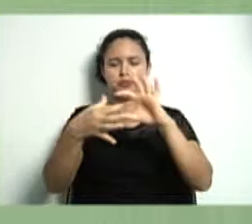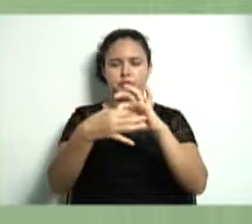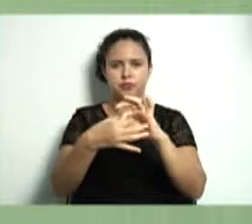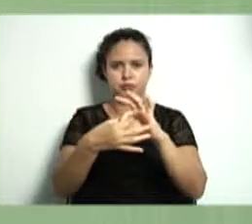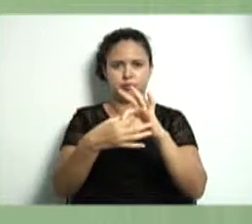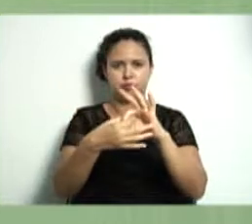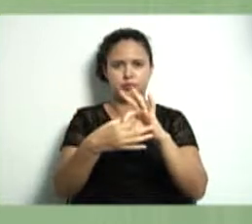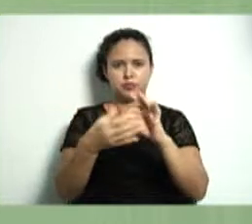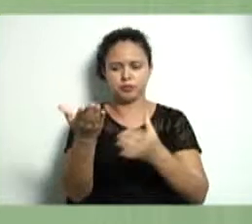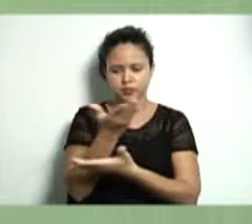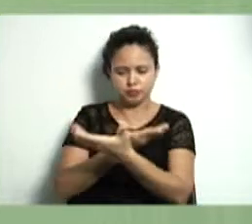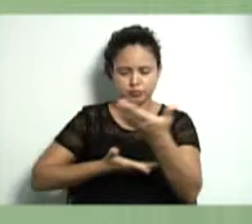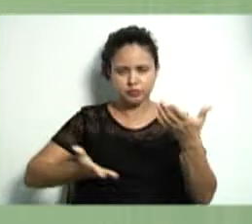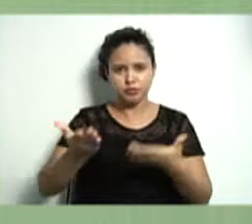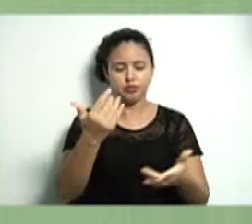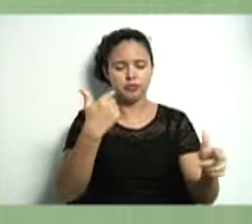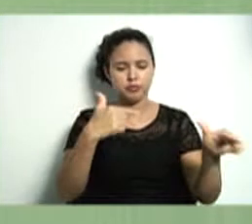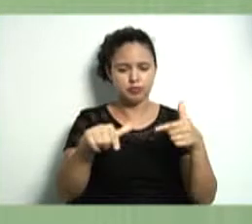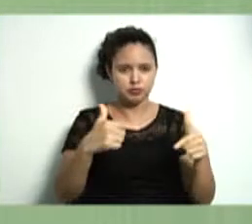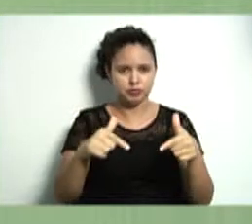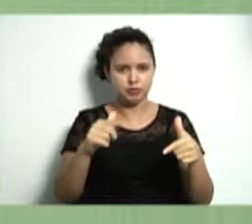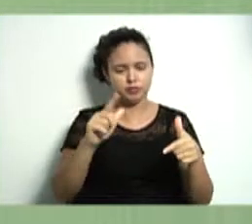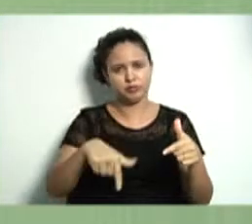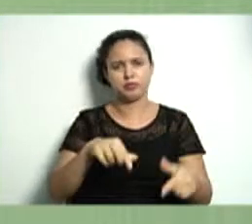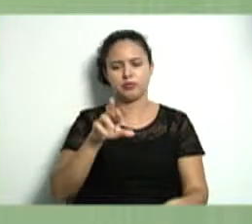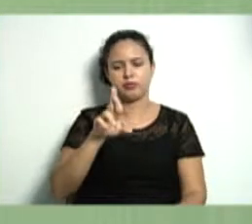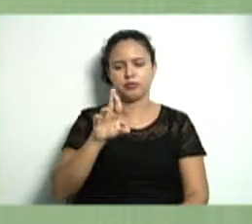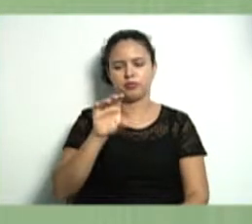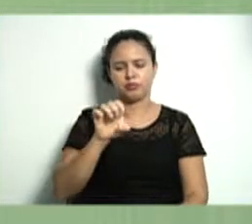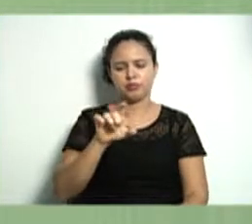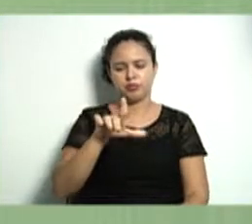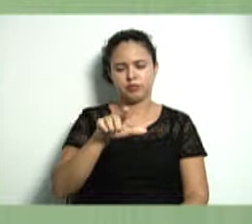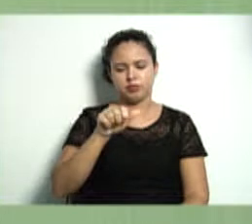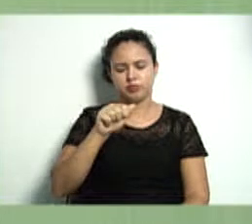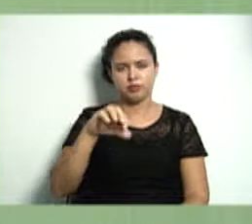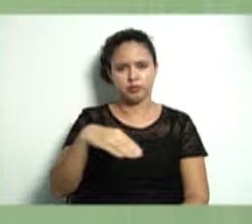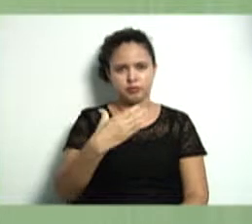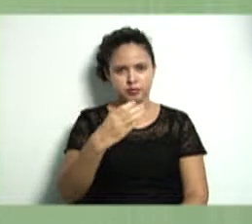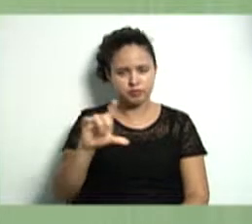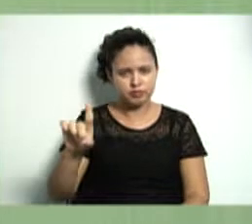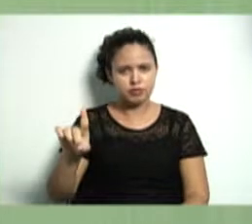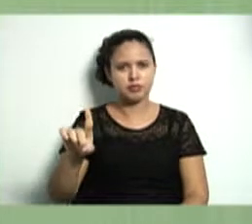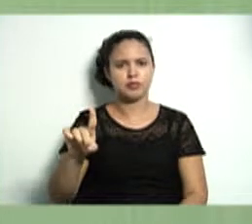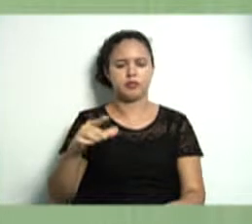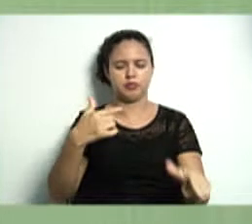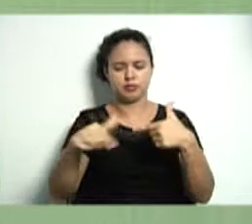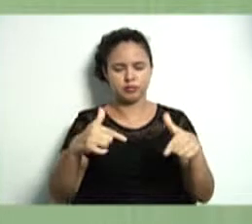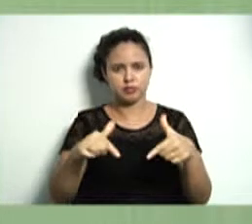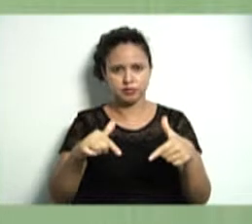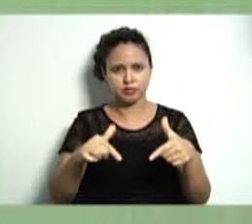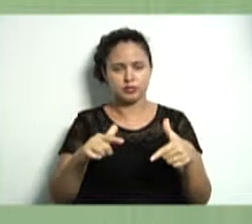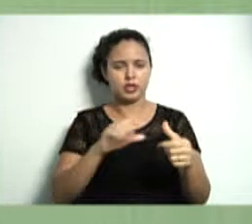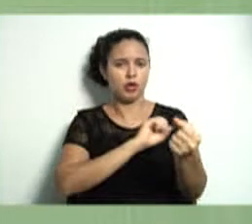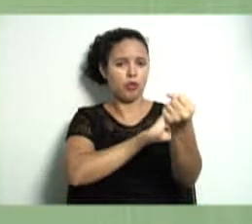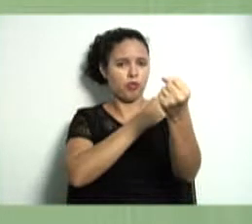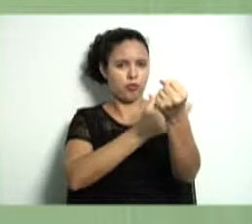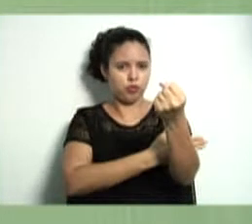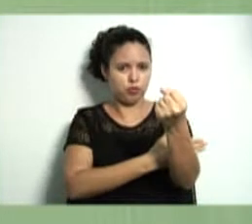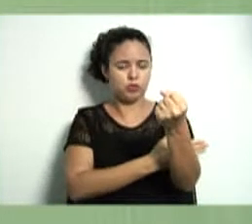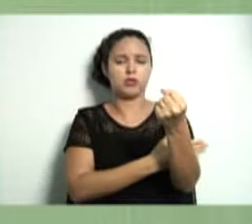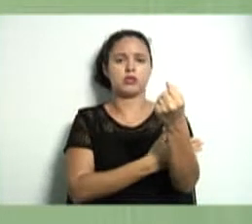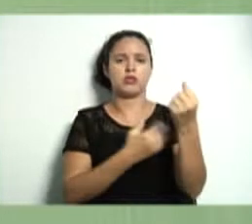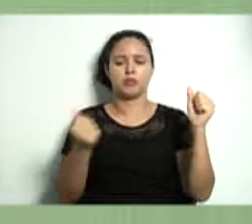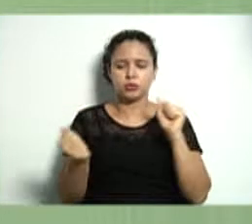de relação de produção. São as relações de produção e as forças produtivas que vão orientar